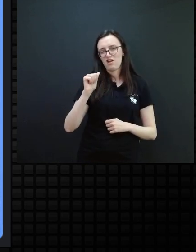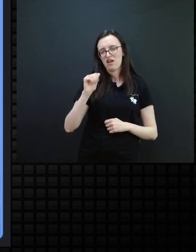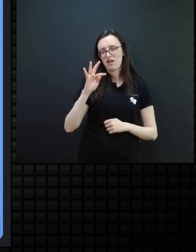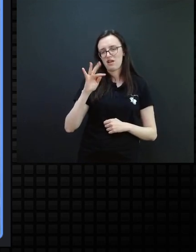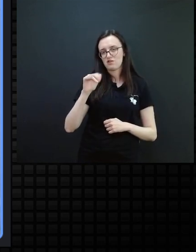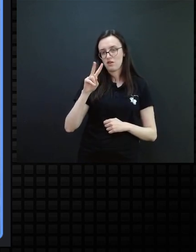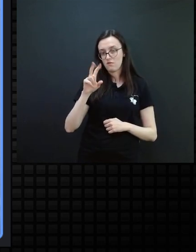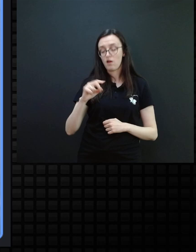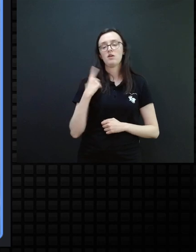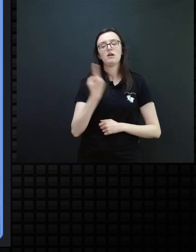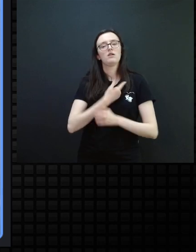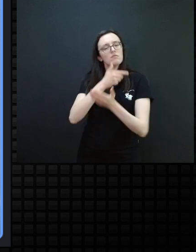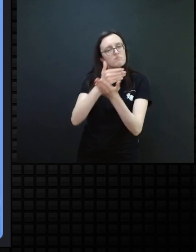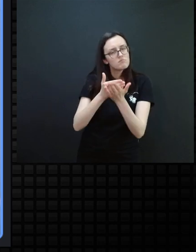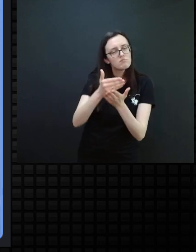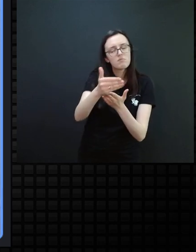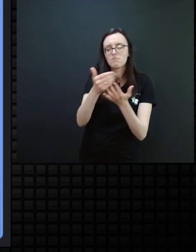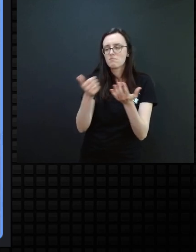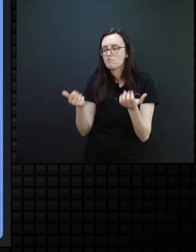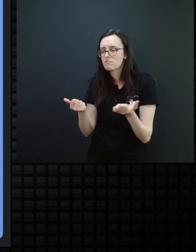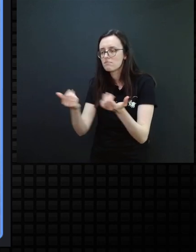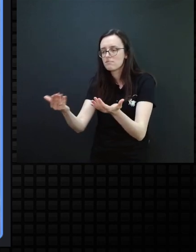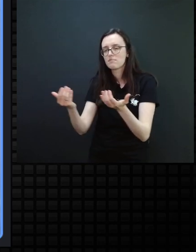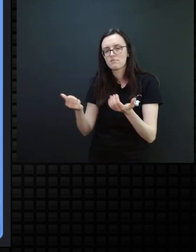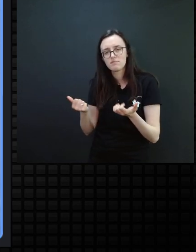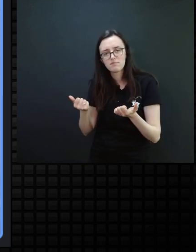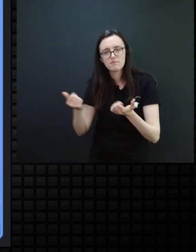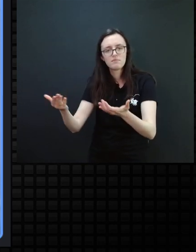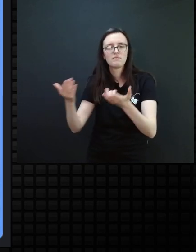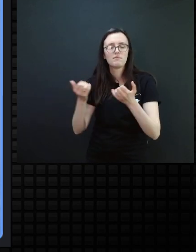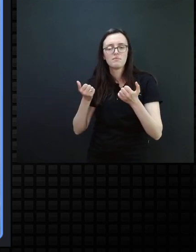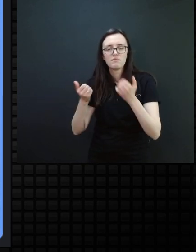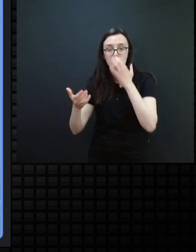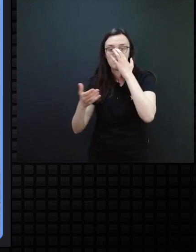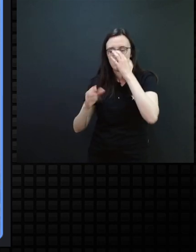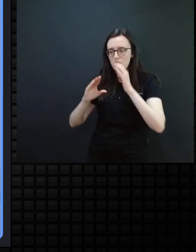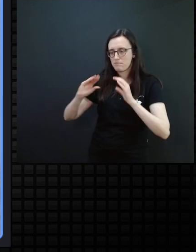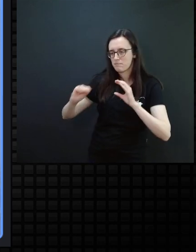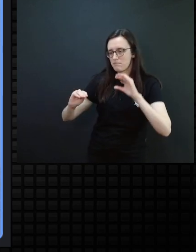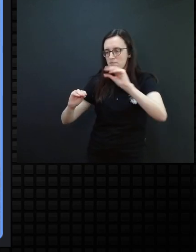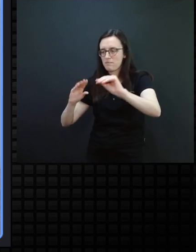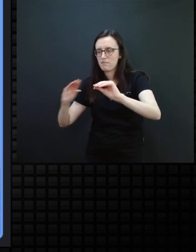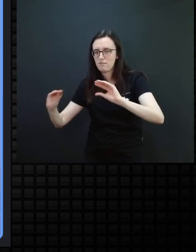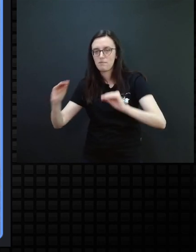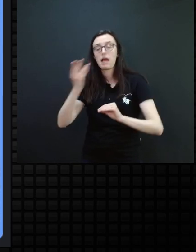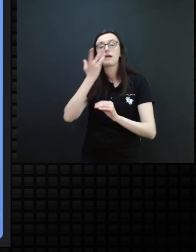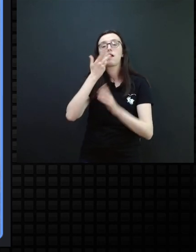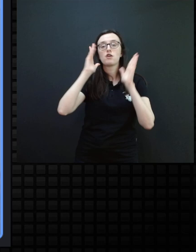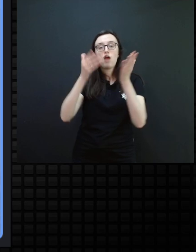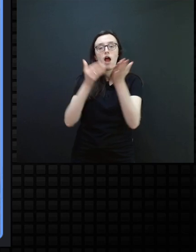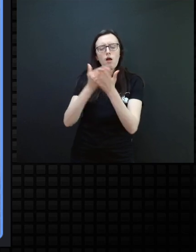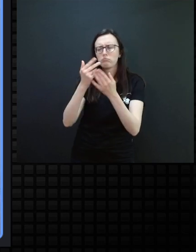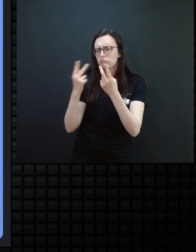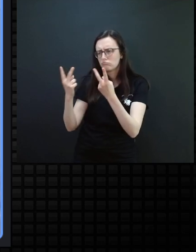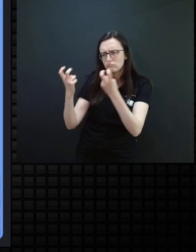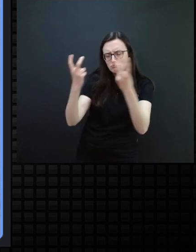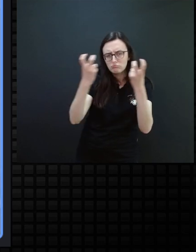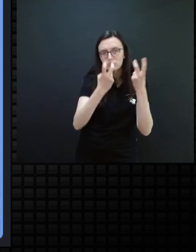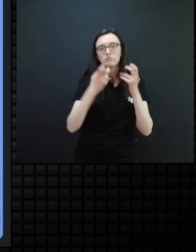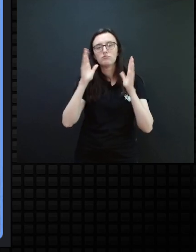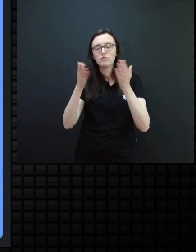a introduzir os toques. Então, a criança começa a perceber e